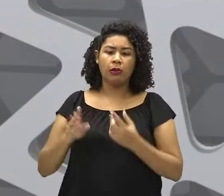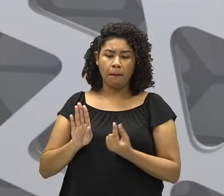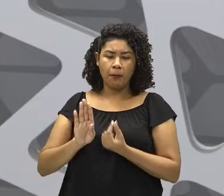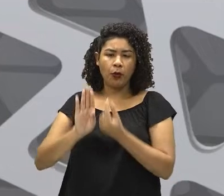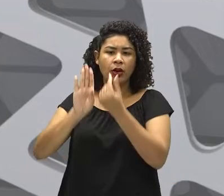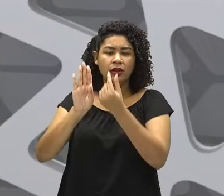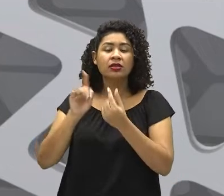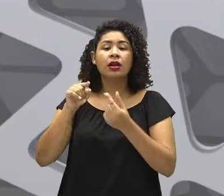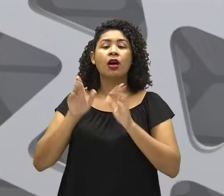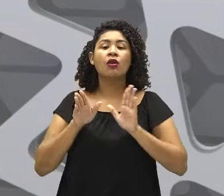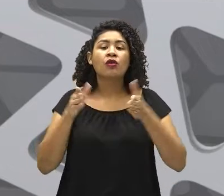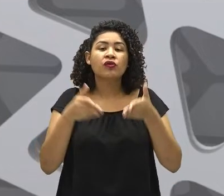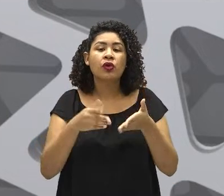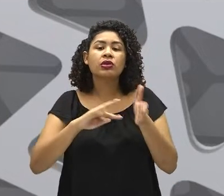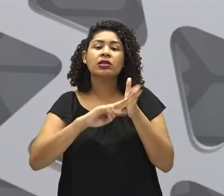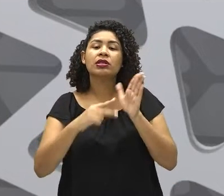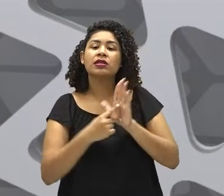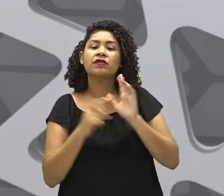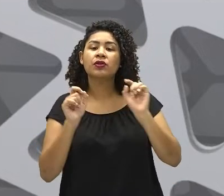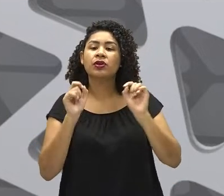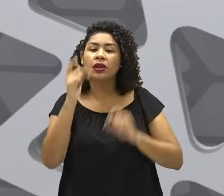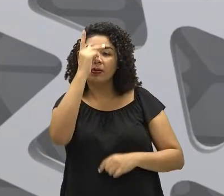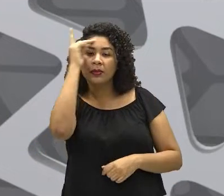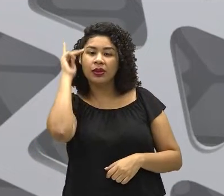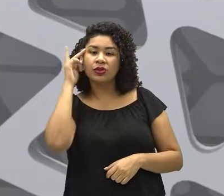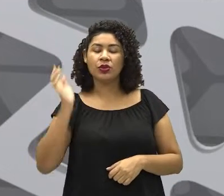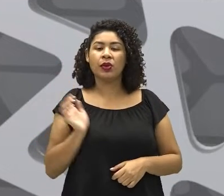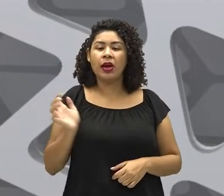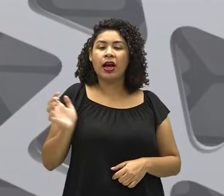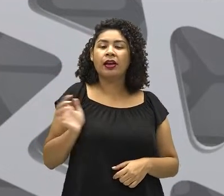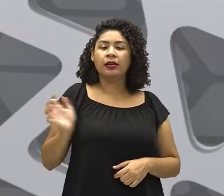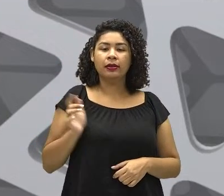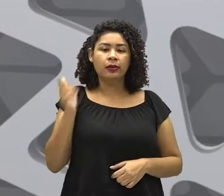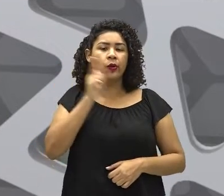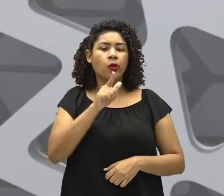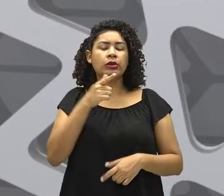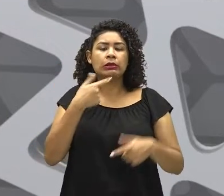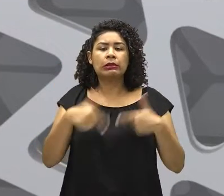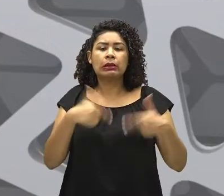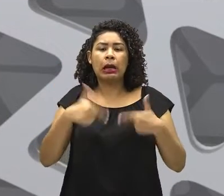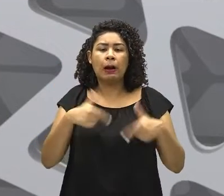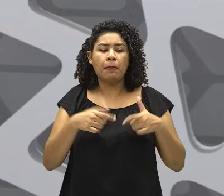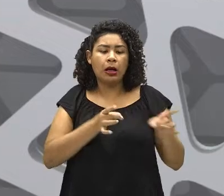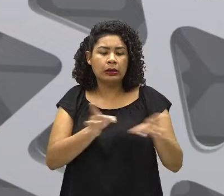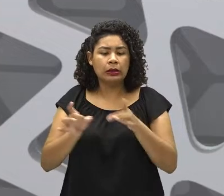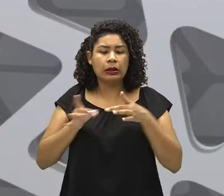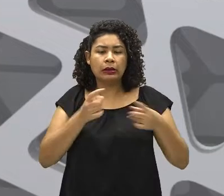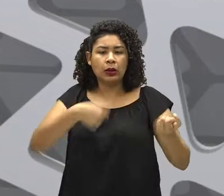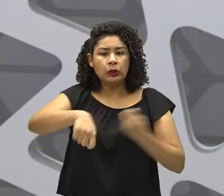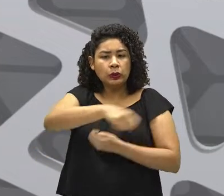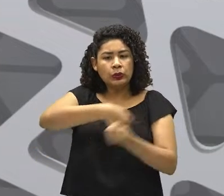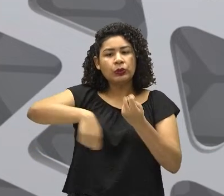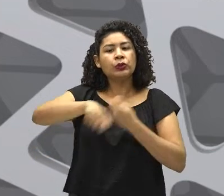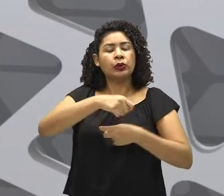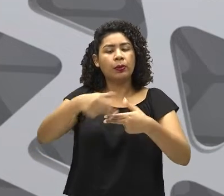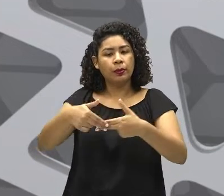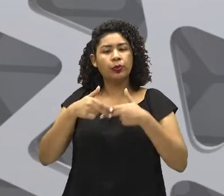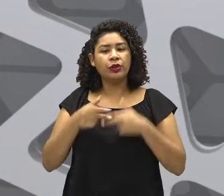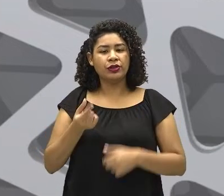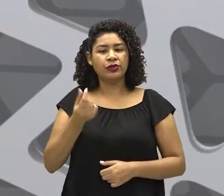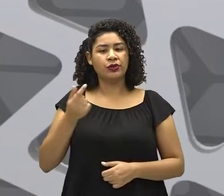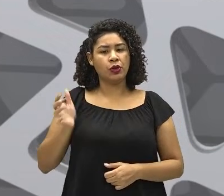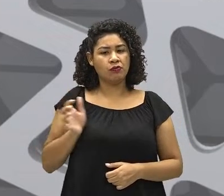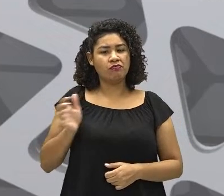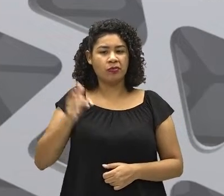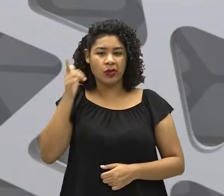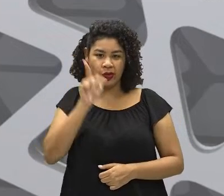pessoas ricas, que enriqueceram principalmente com a questão do comércio. Lembra dessa questão? Lembra, porque vai ser importante para a gente entender também